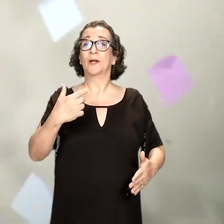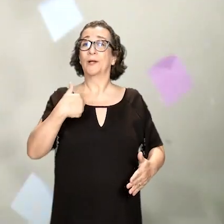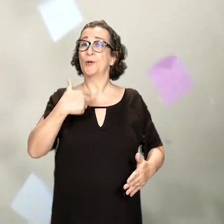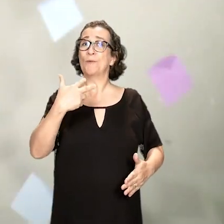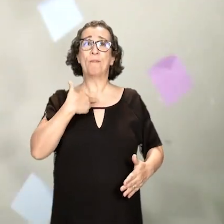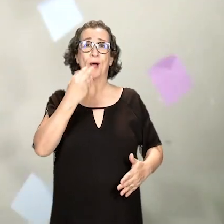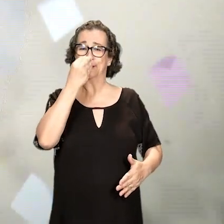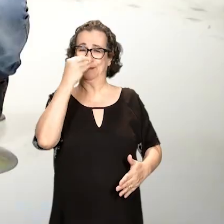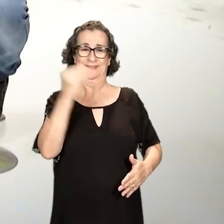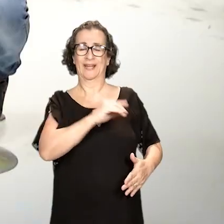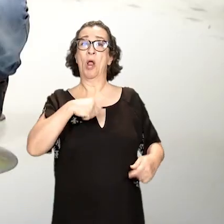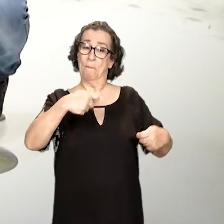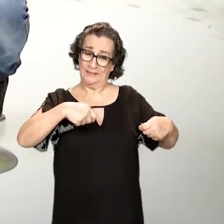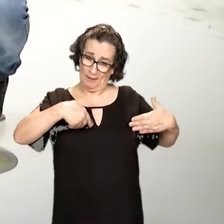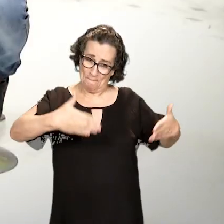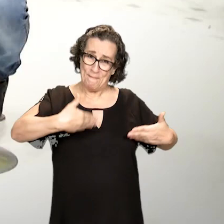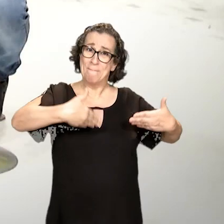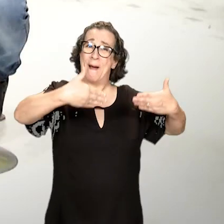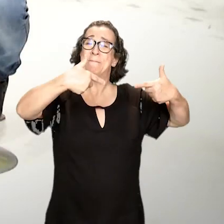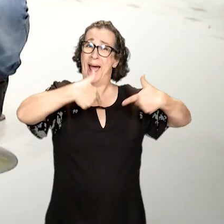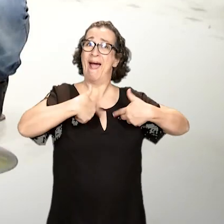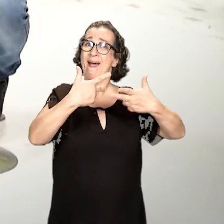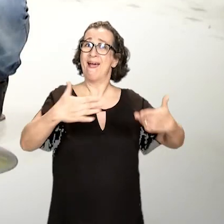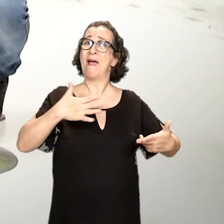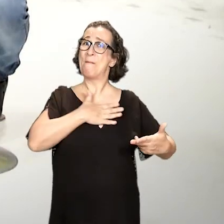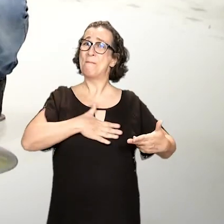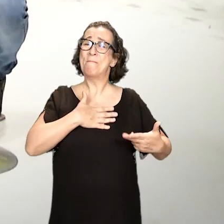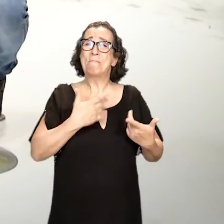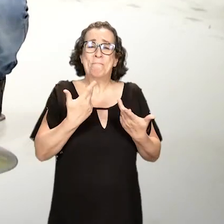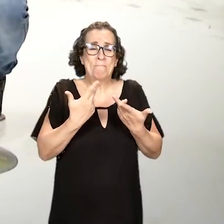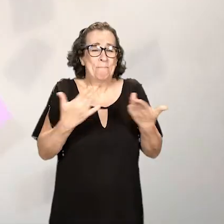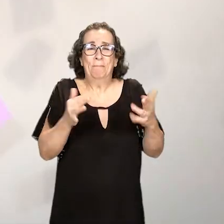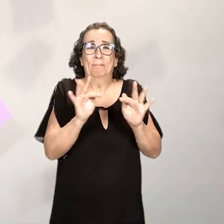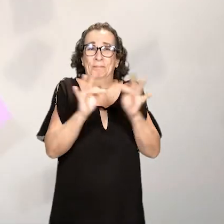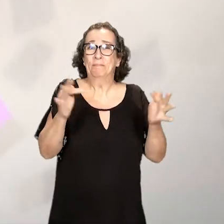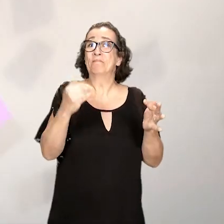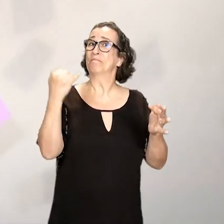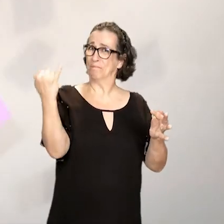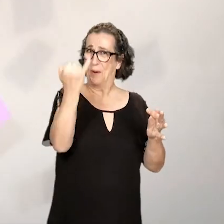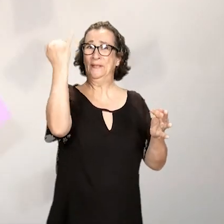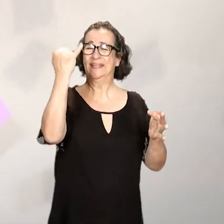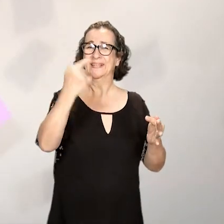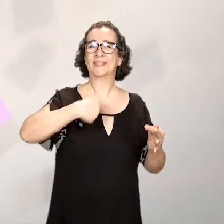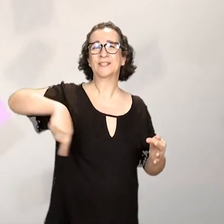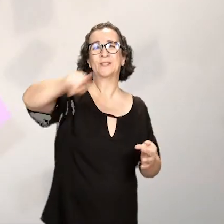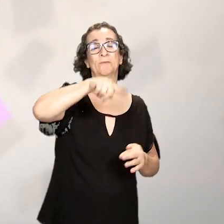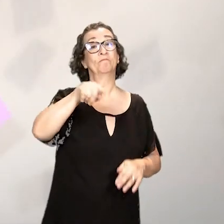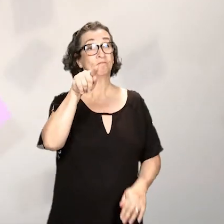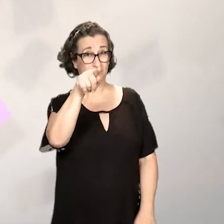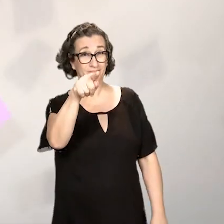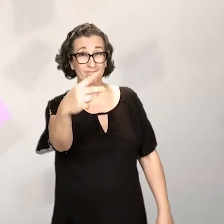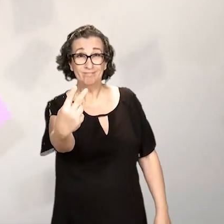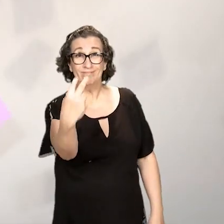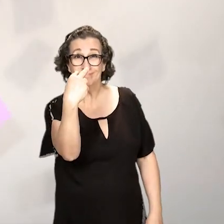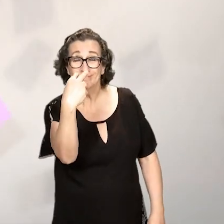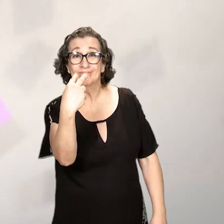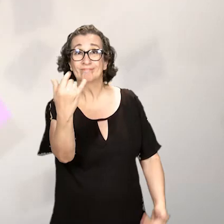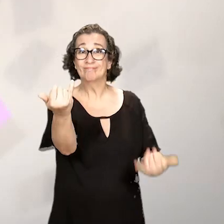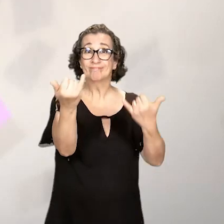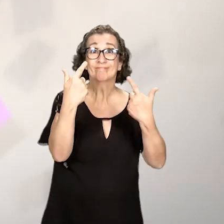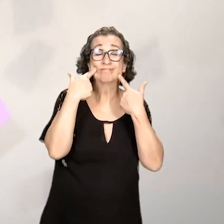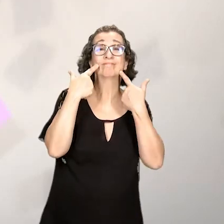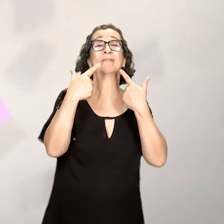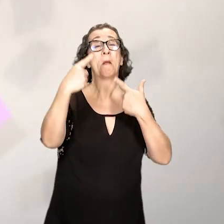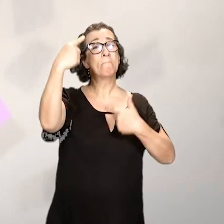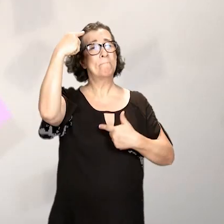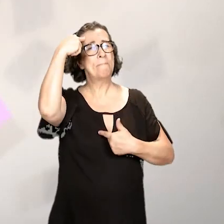negligenciar a gente tem que cuidar esses pequenos prazeres da vida então é muito importante que você que está aí nos assistindo escutando